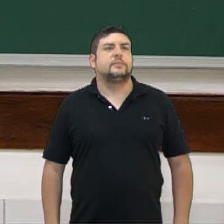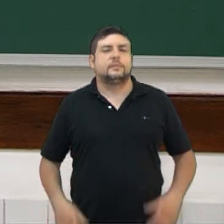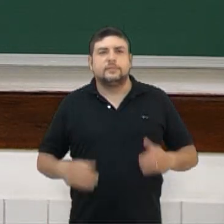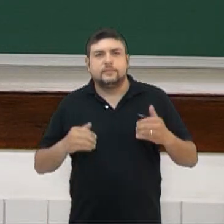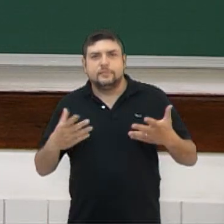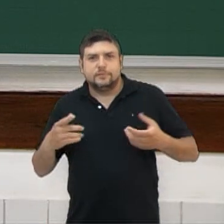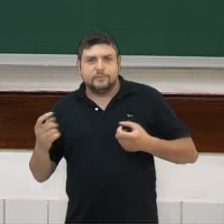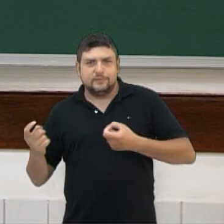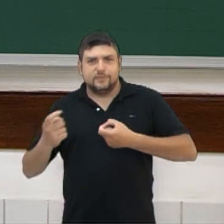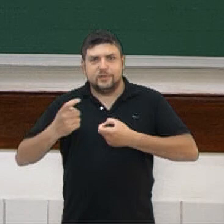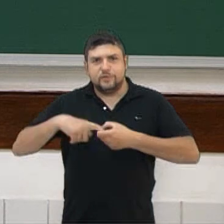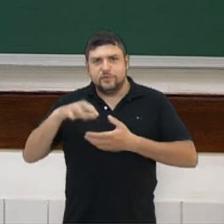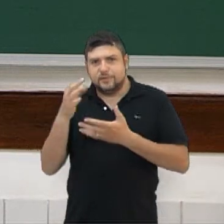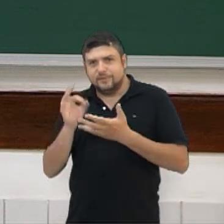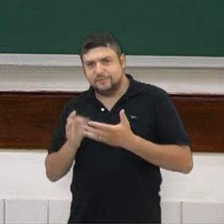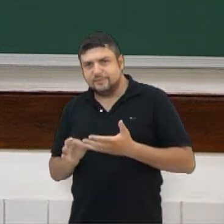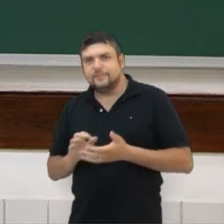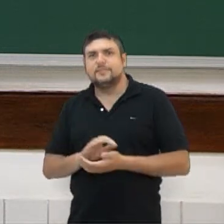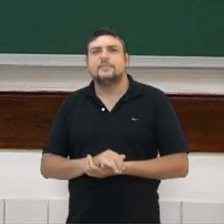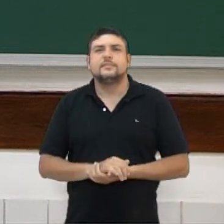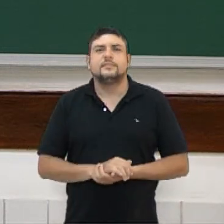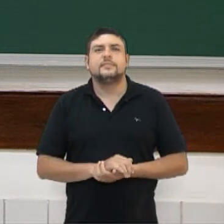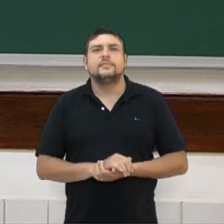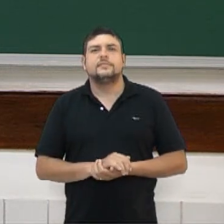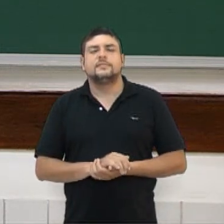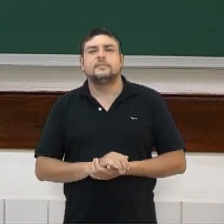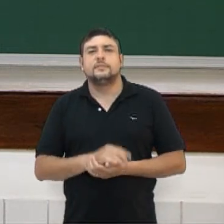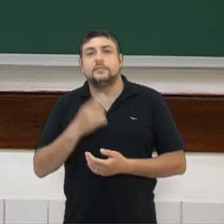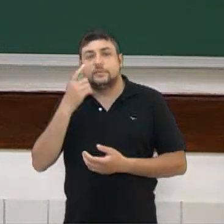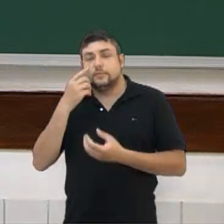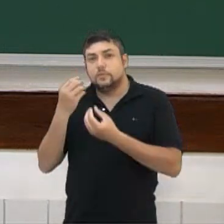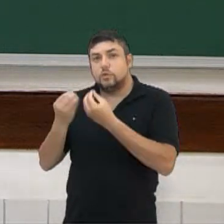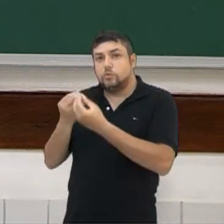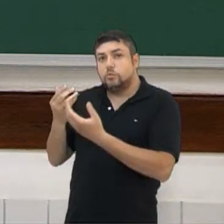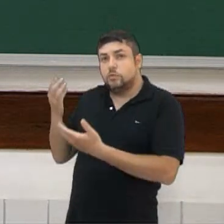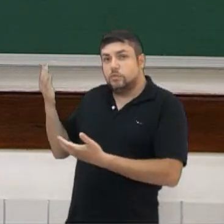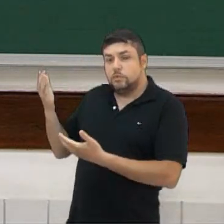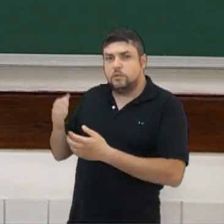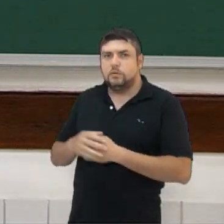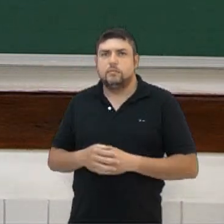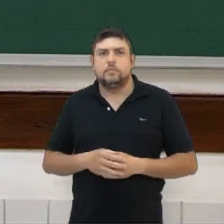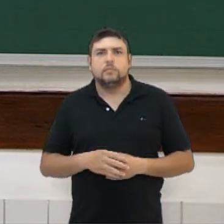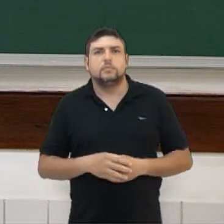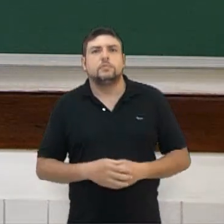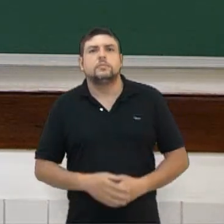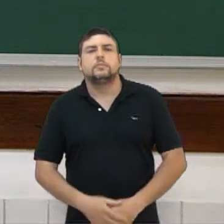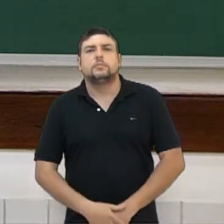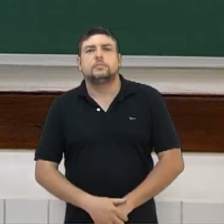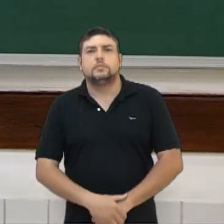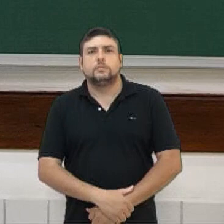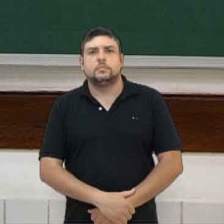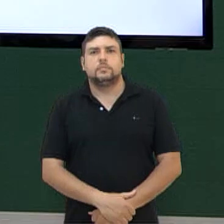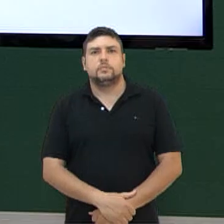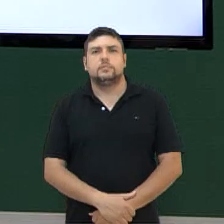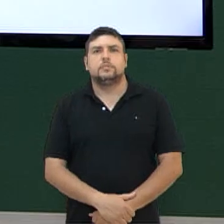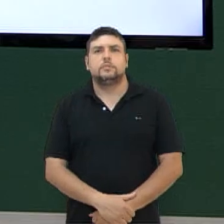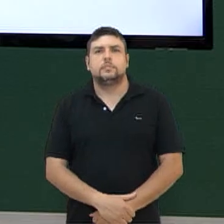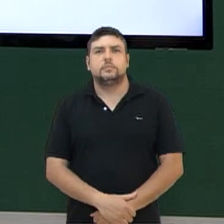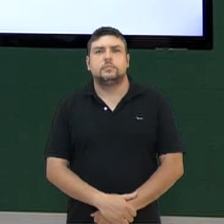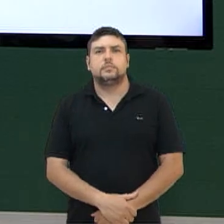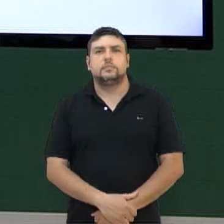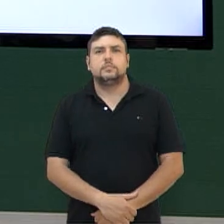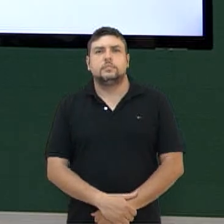Vamos lá então, corrigir os exercícios? Aplique as propriedades das potências. Então aqui nós temos 3 elevado a 1 sexto. O 6